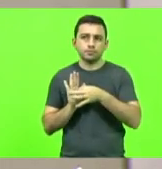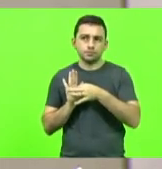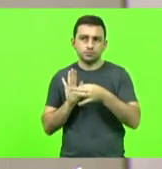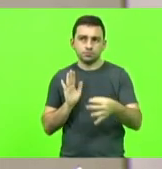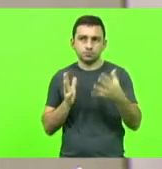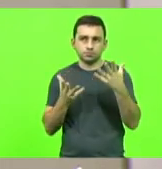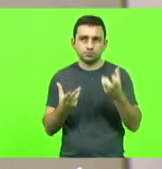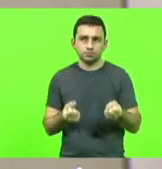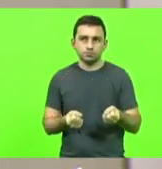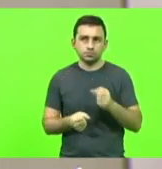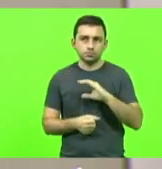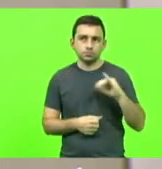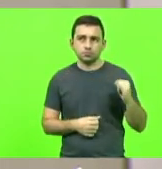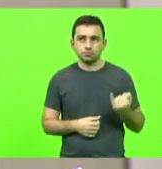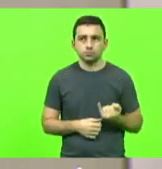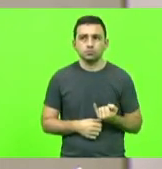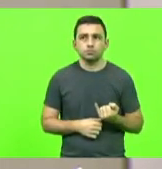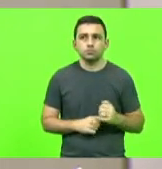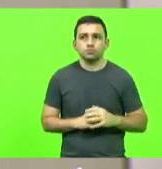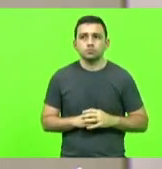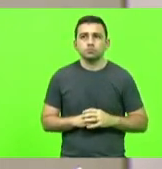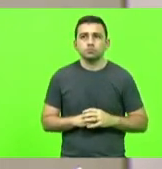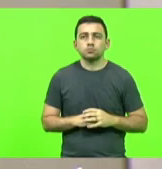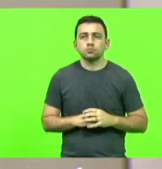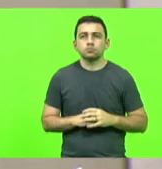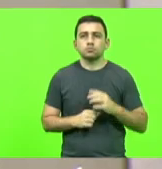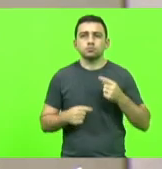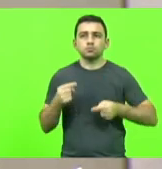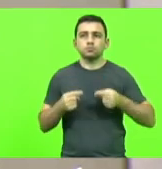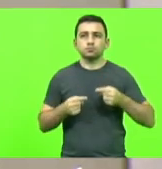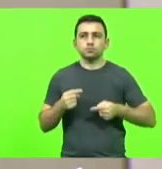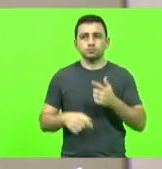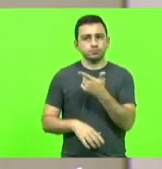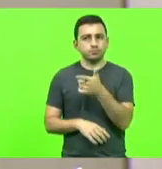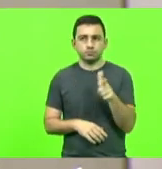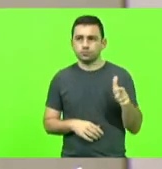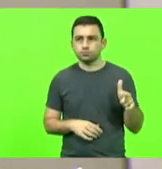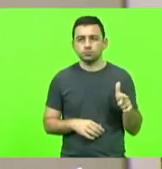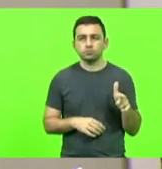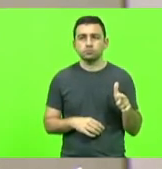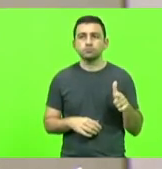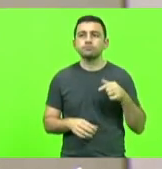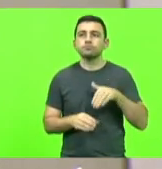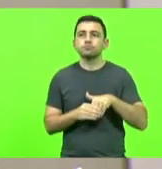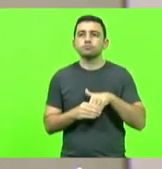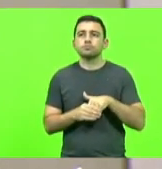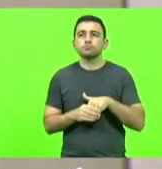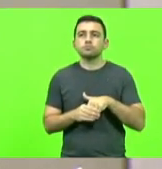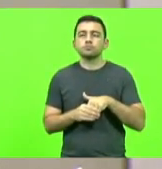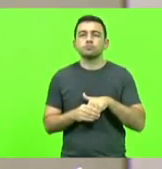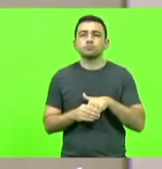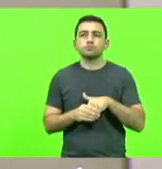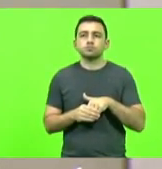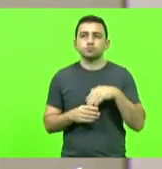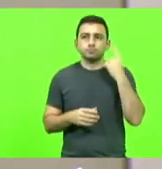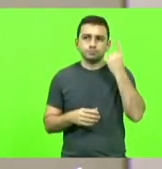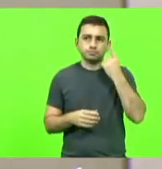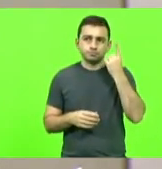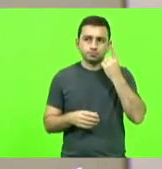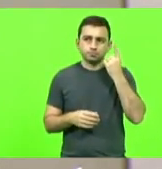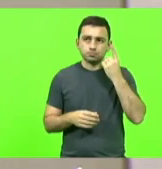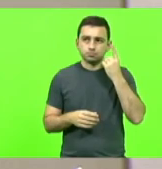de Constituição e Justiça. Em discussão, não havendo quem queira discutir, em votação, deputados que aprovam, permaneçam como se